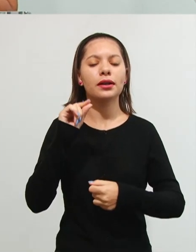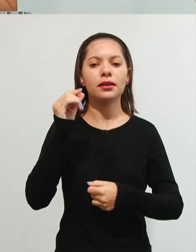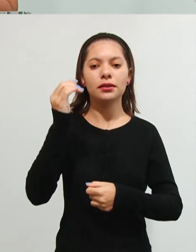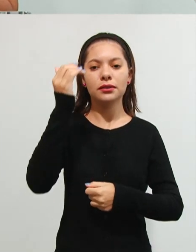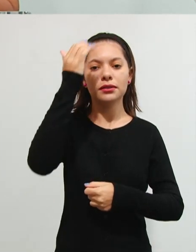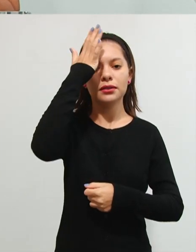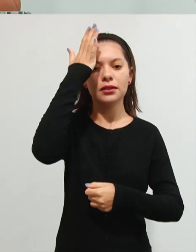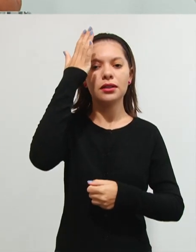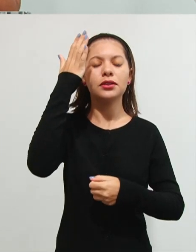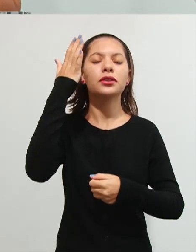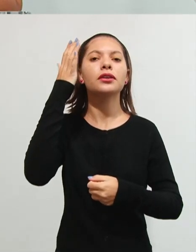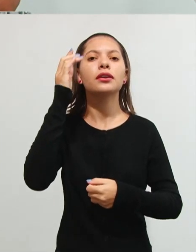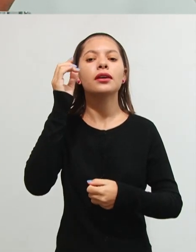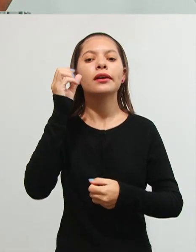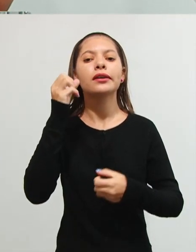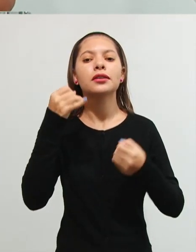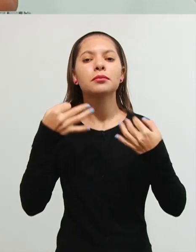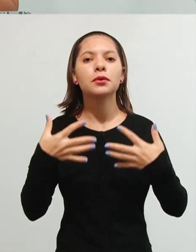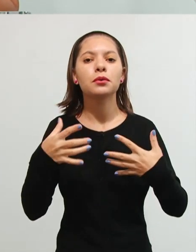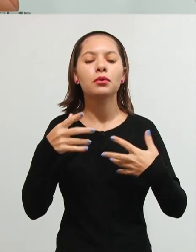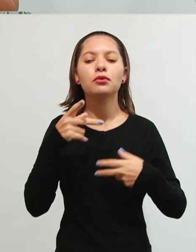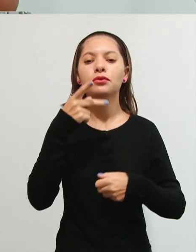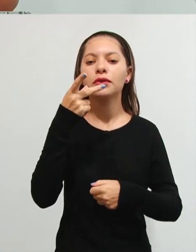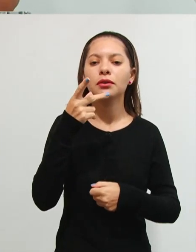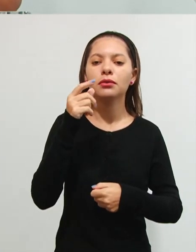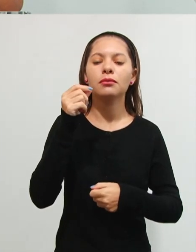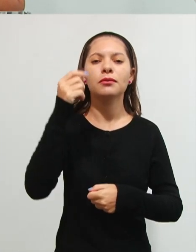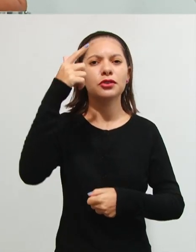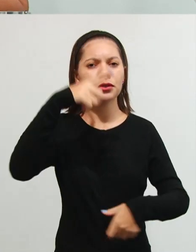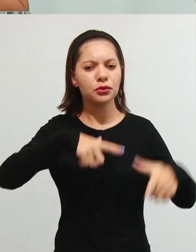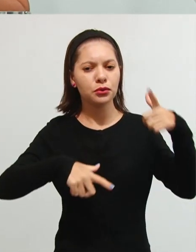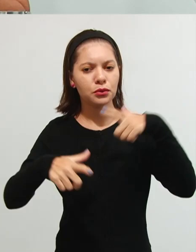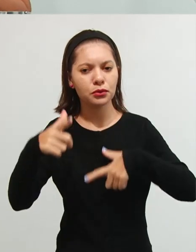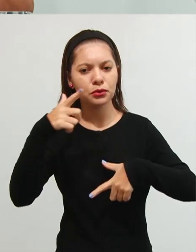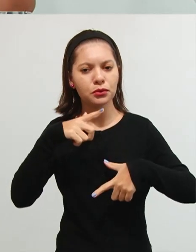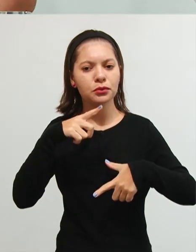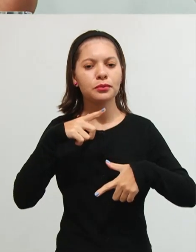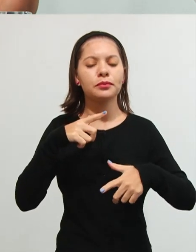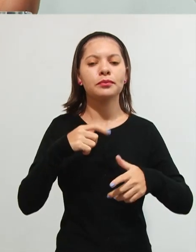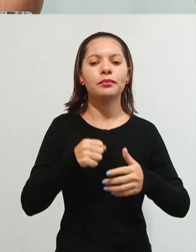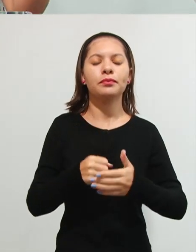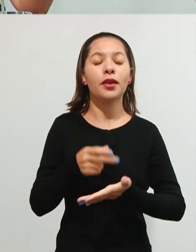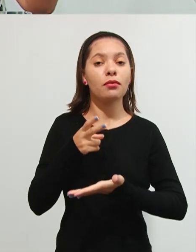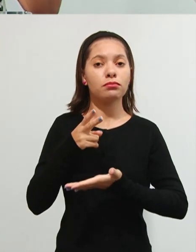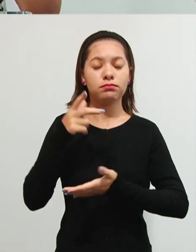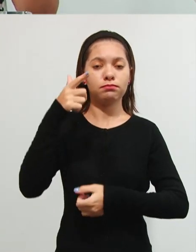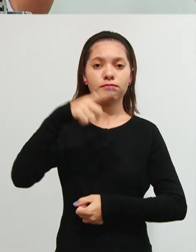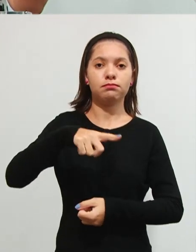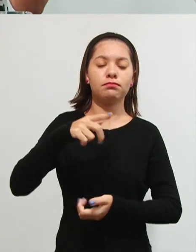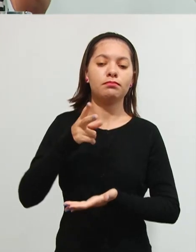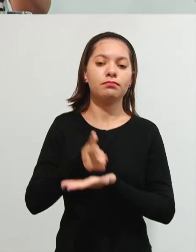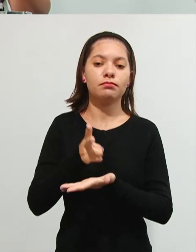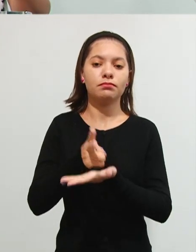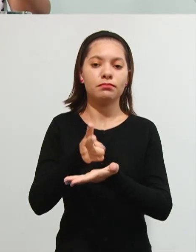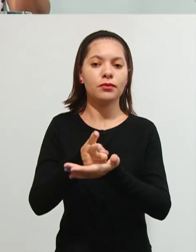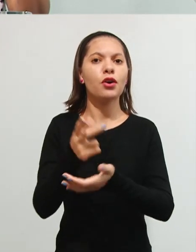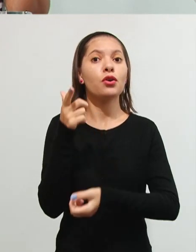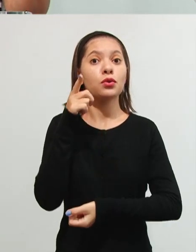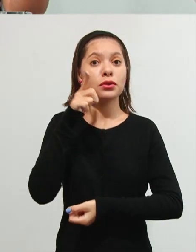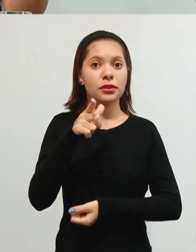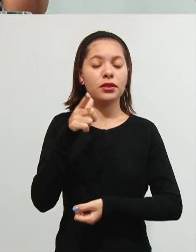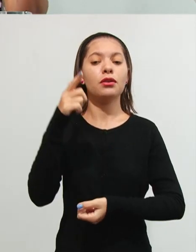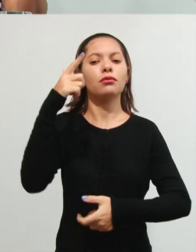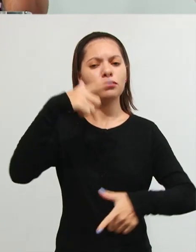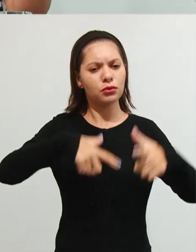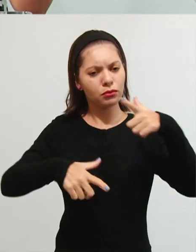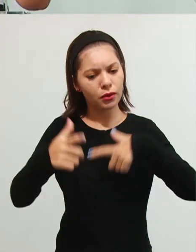queria dizer é que, uma vez que houvesse essa repetição, então haveria o reforço. Alcançou, eu implemento com contingências